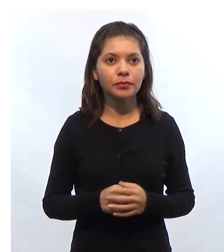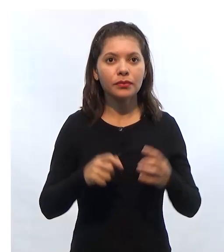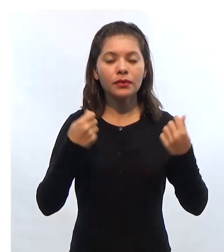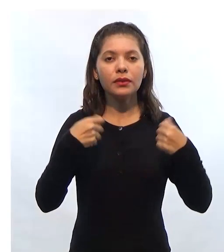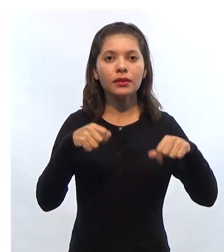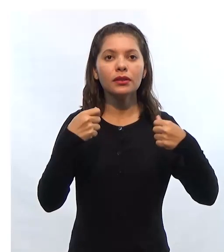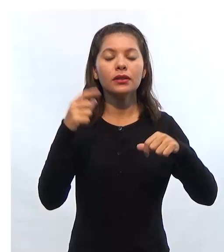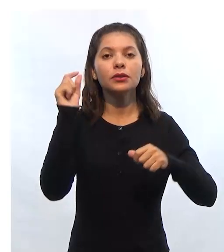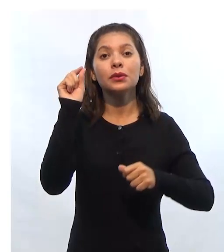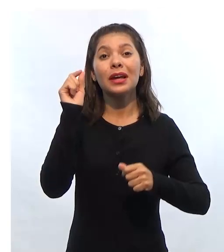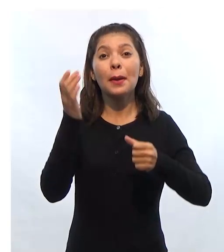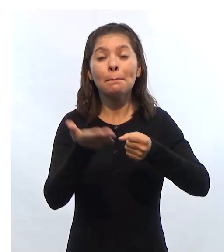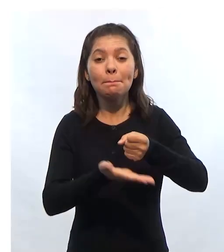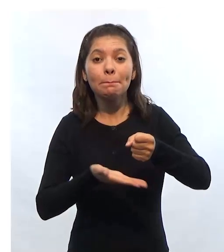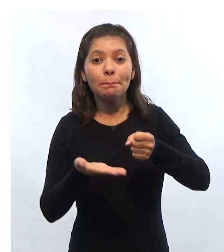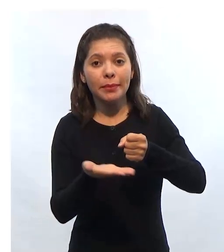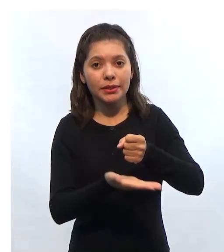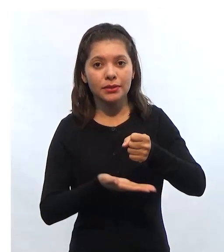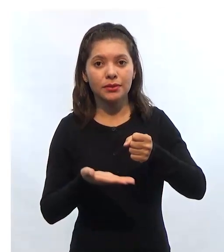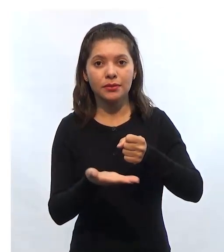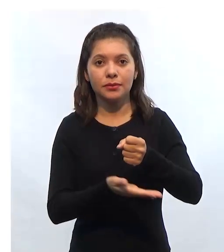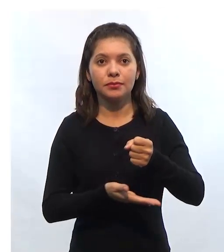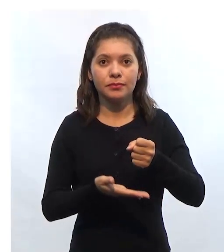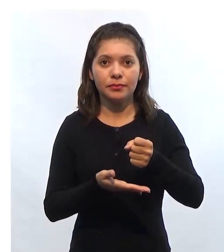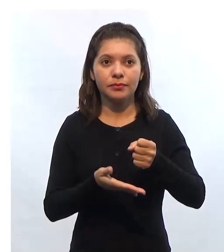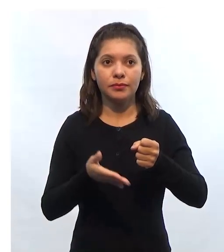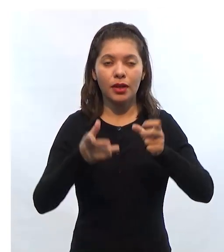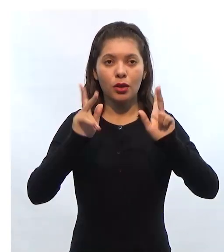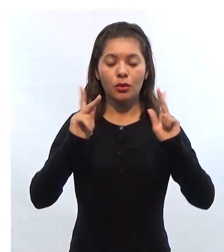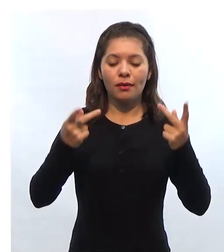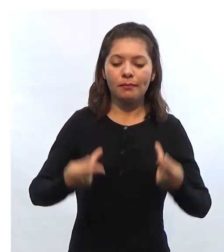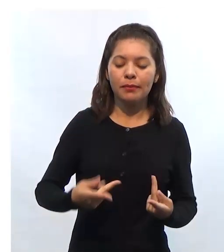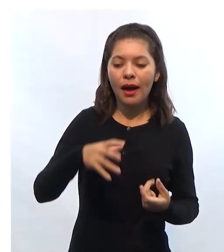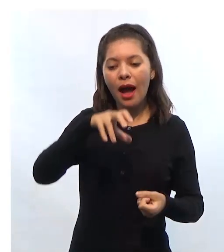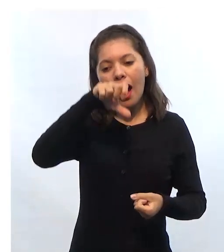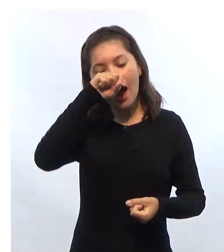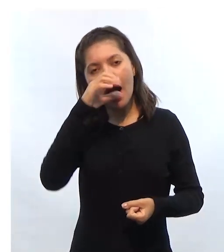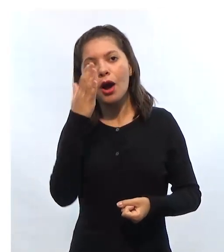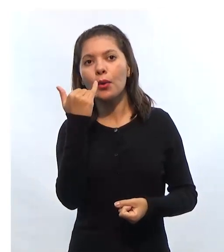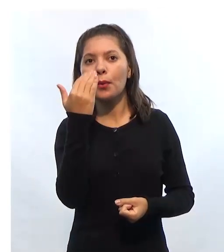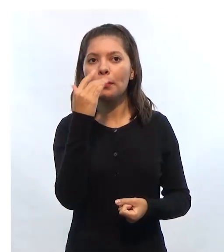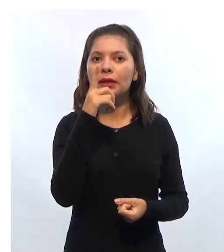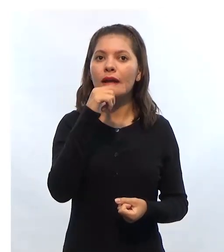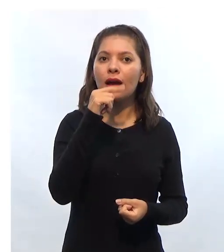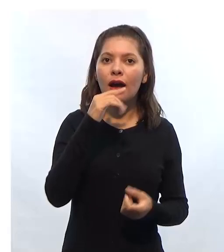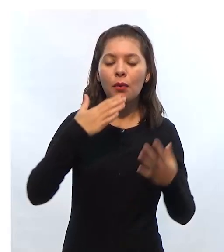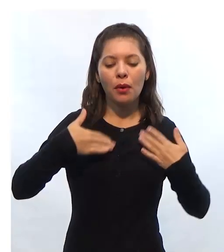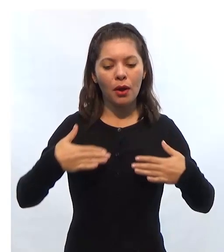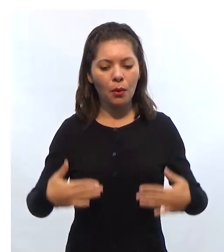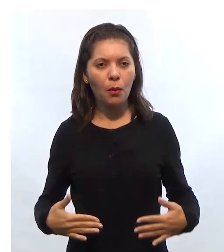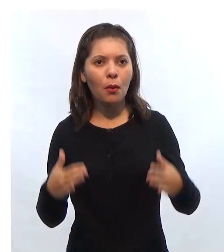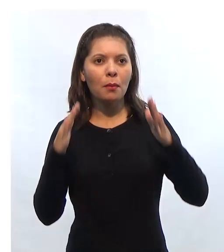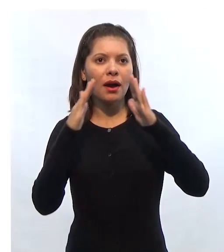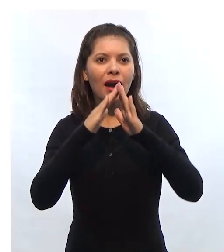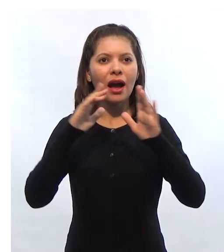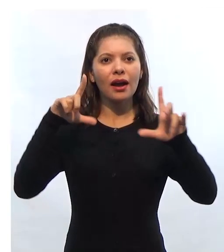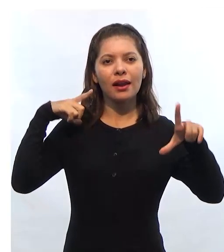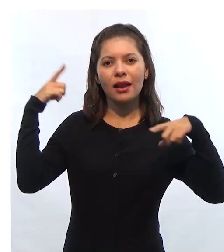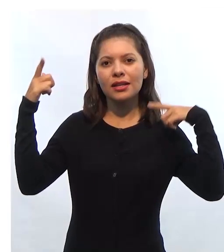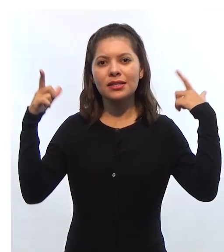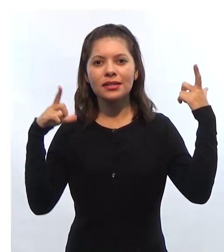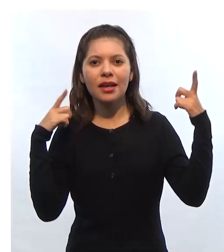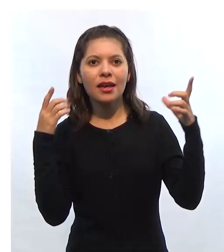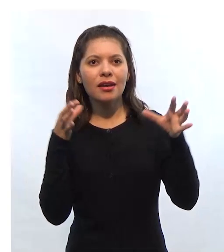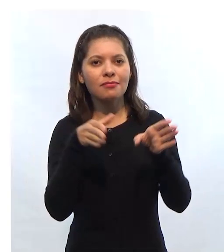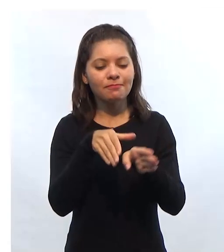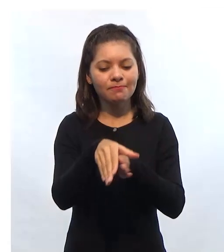as necessidades, elas são os requisitos básicos do ser humano, como ar, comida, água, roupa, abrigo,